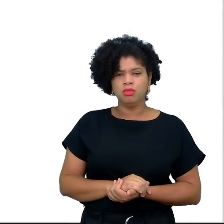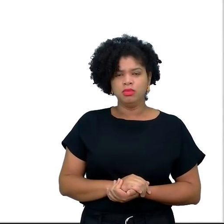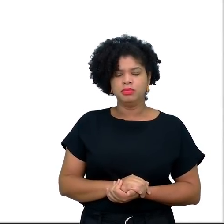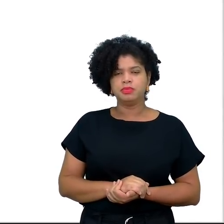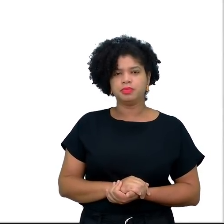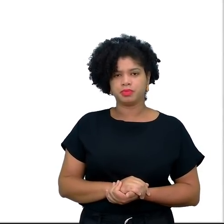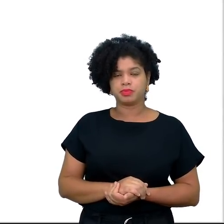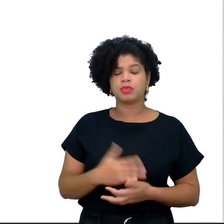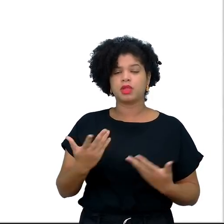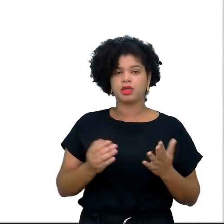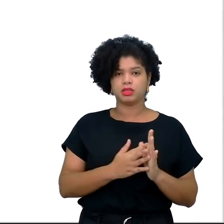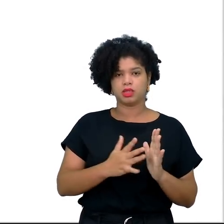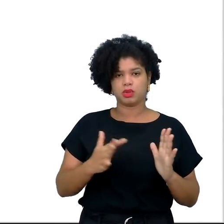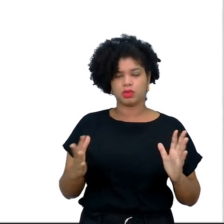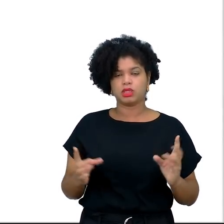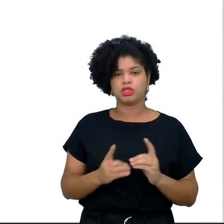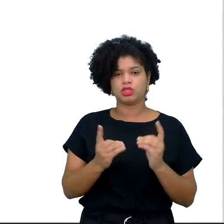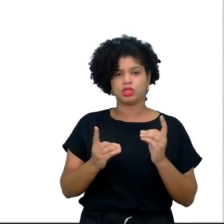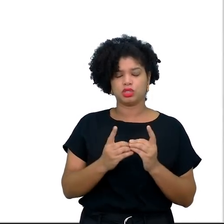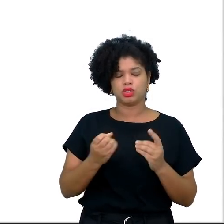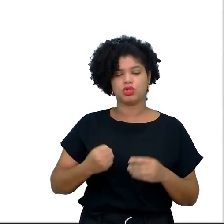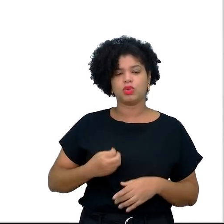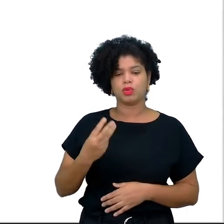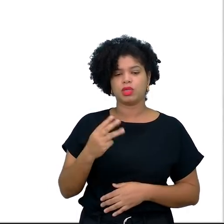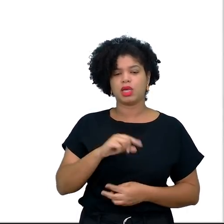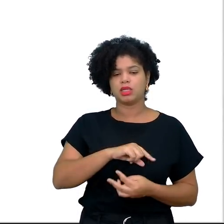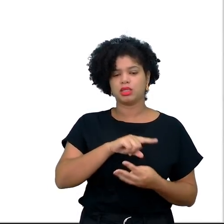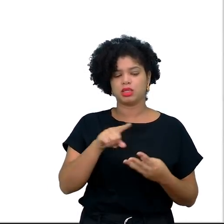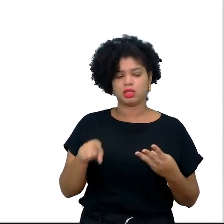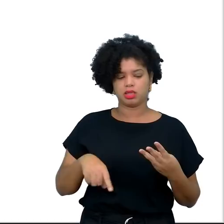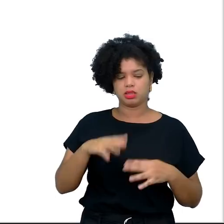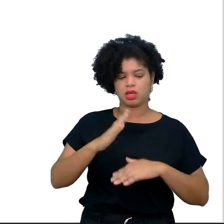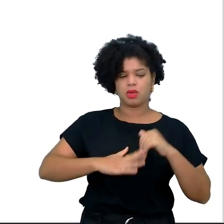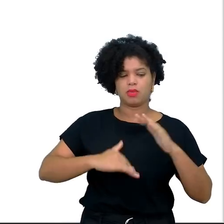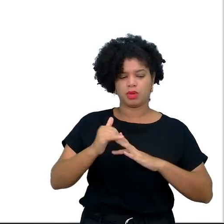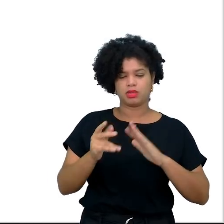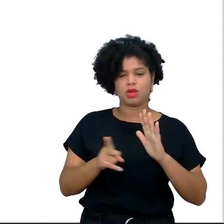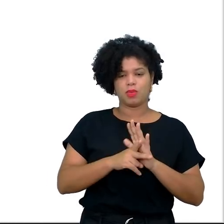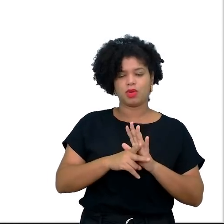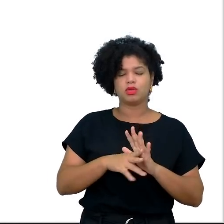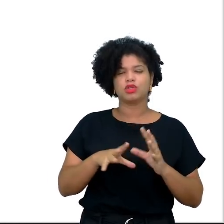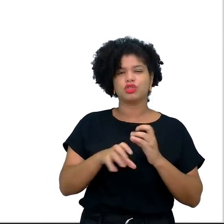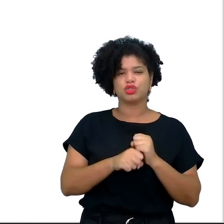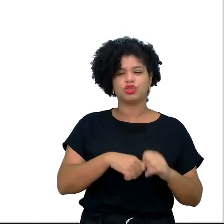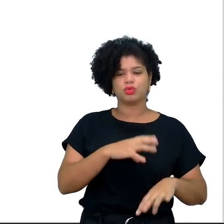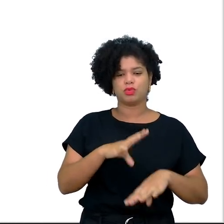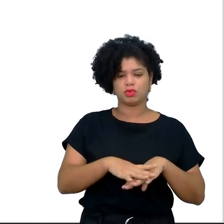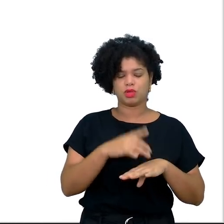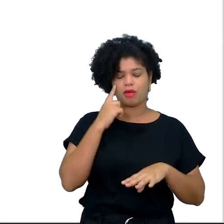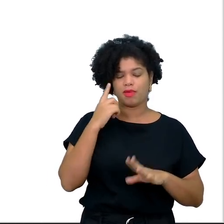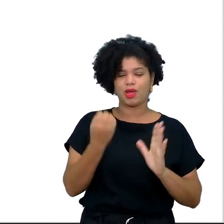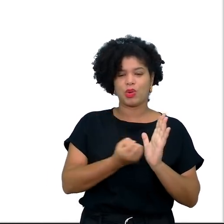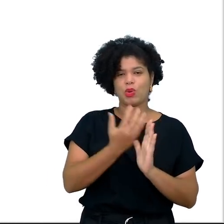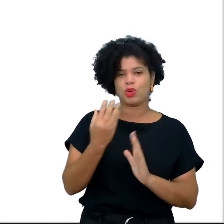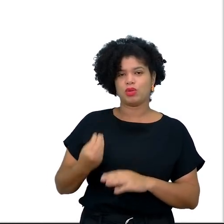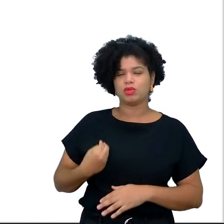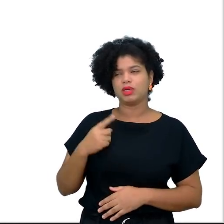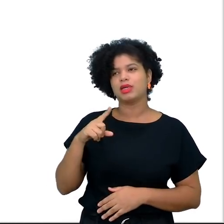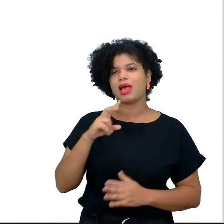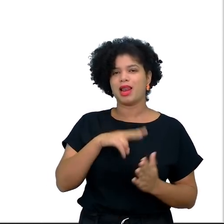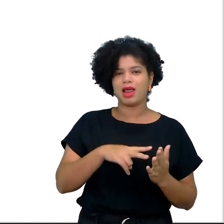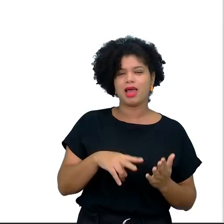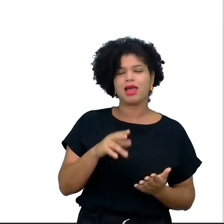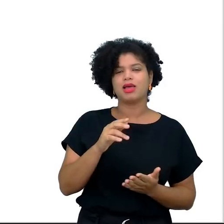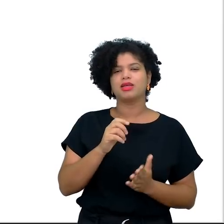Então, na sequência didática 3, há várias habilidades que tratam do pensamento aritmético com olhar para a quantificação, né, que é ler,